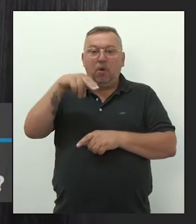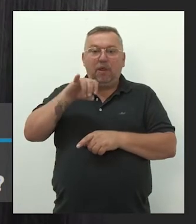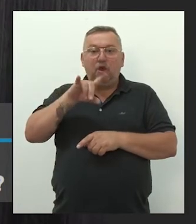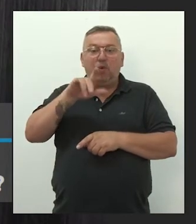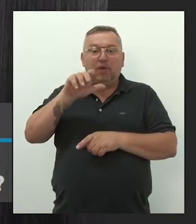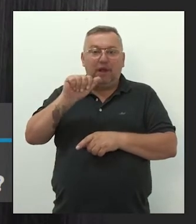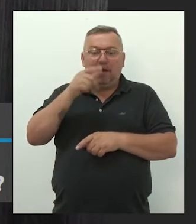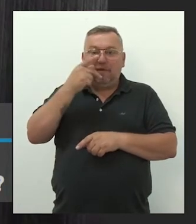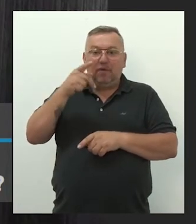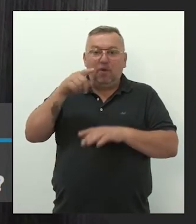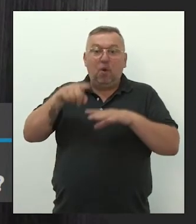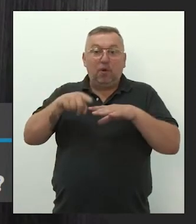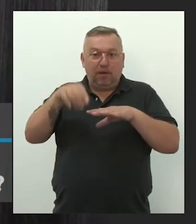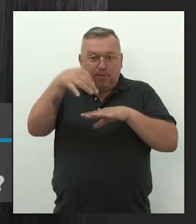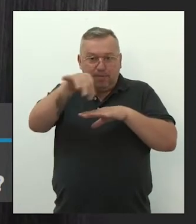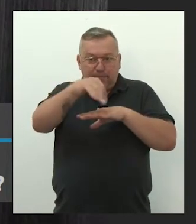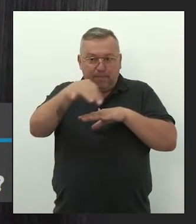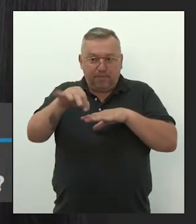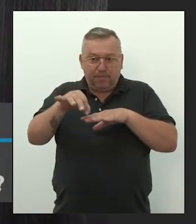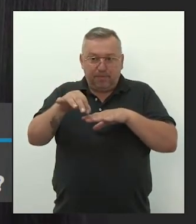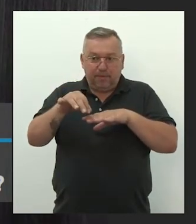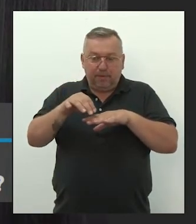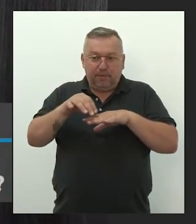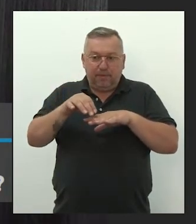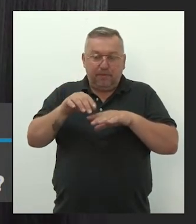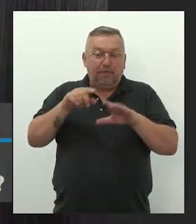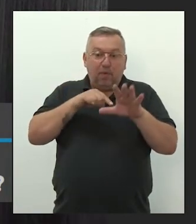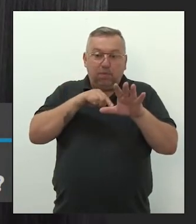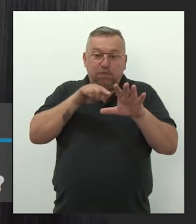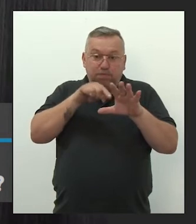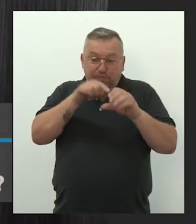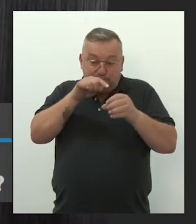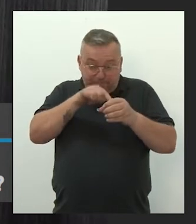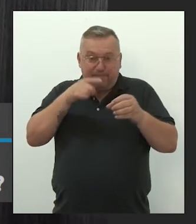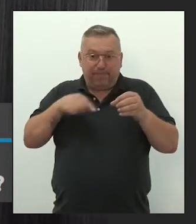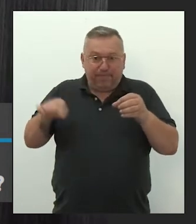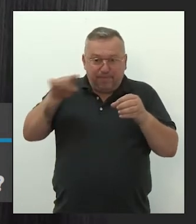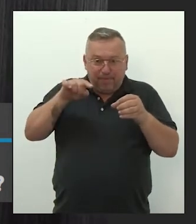também diz que o dedo é perímetro e esmaltar as unhas é área.